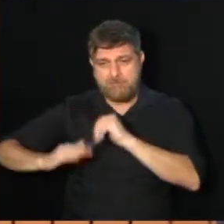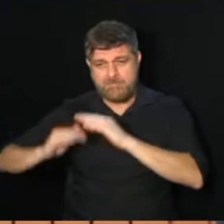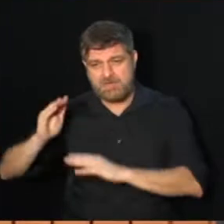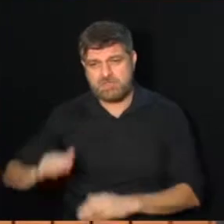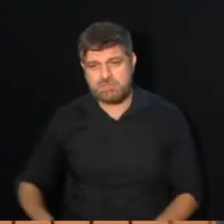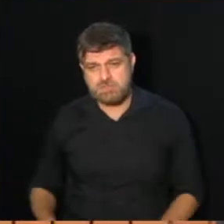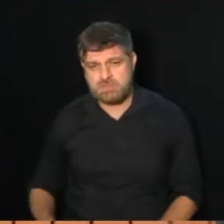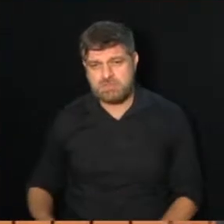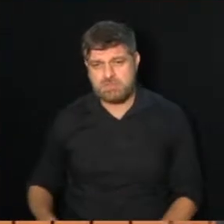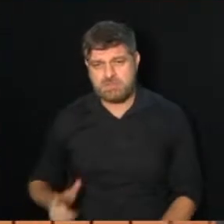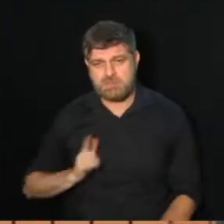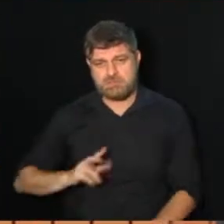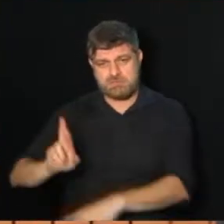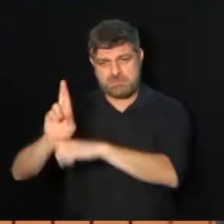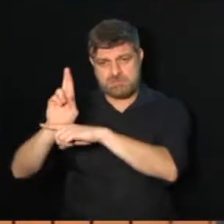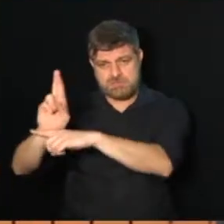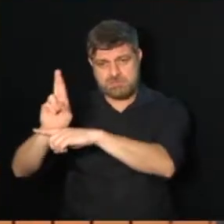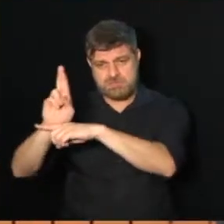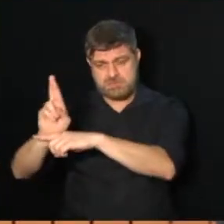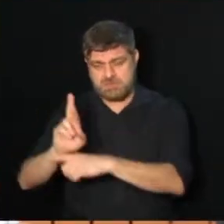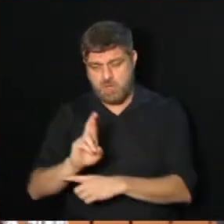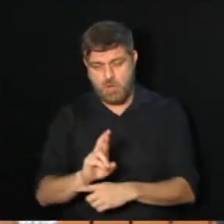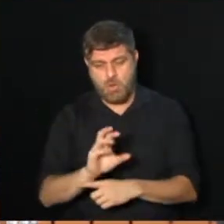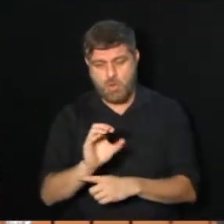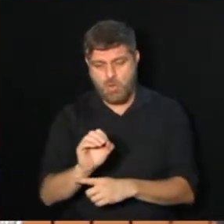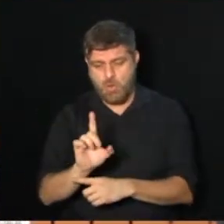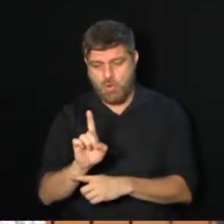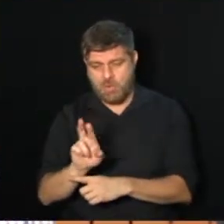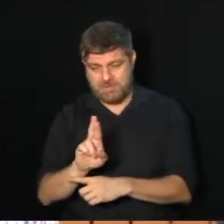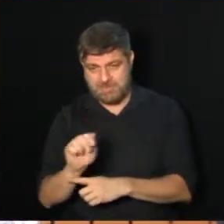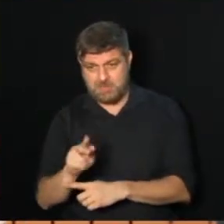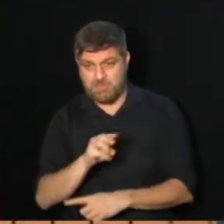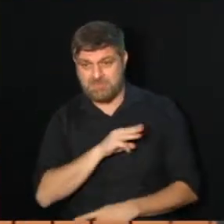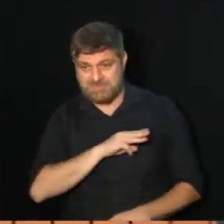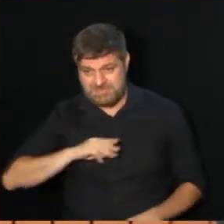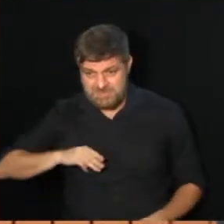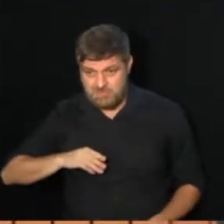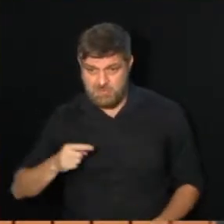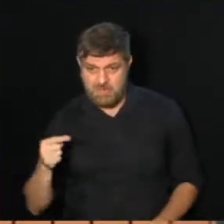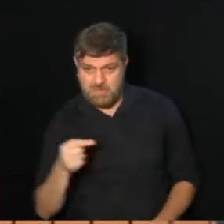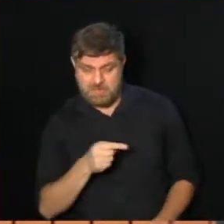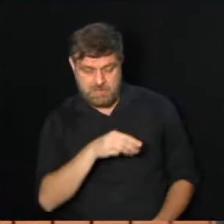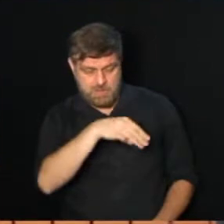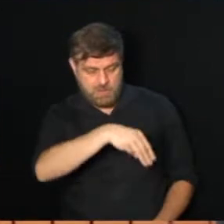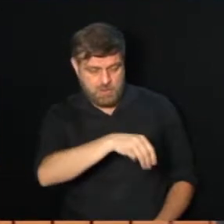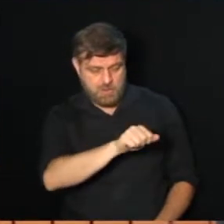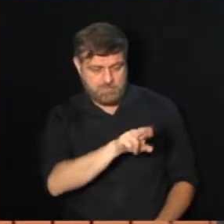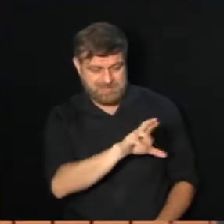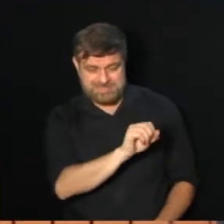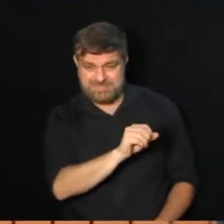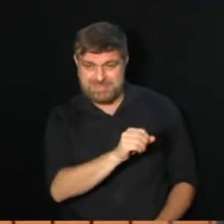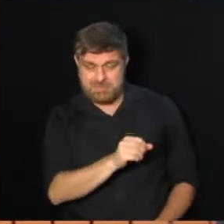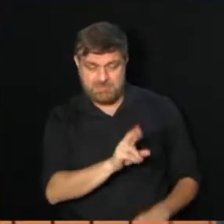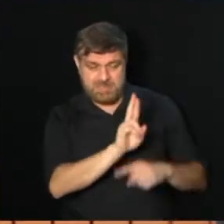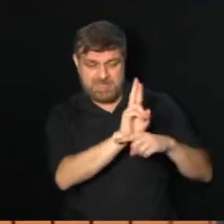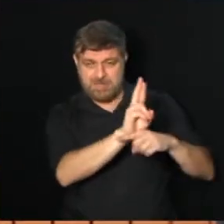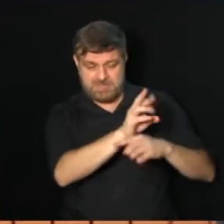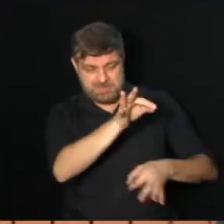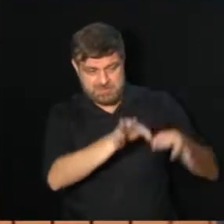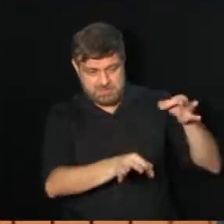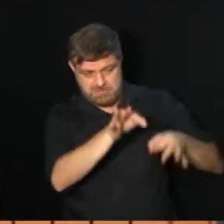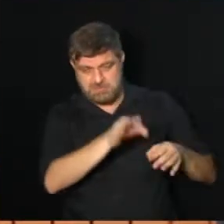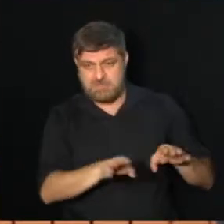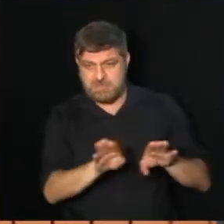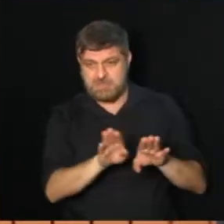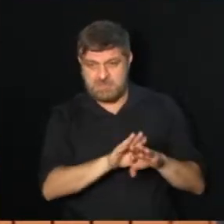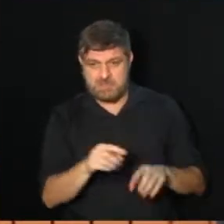presença do doutor Rodrigo, representando o Ministério Público, e do doutor Marcelo, representando o Poder Judiciário, e quero estender ao doutor